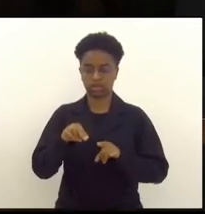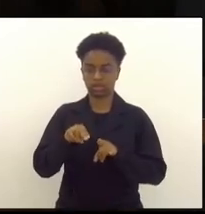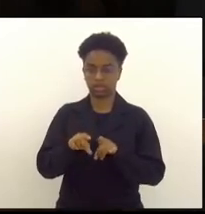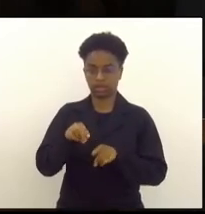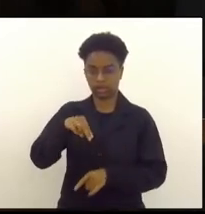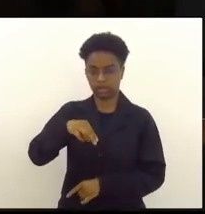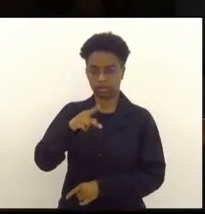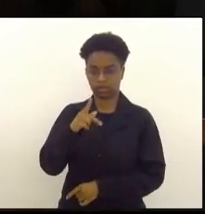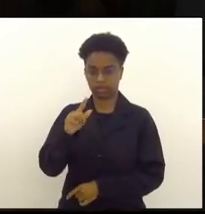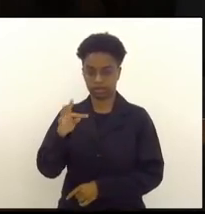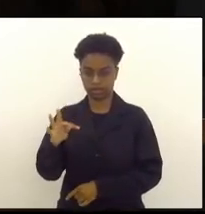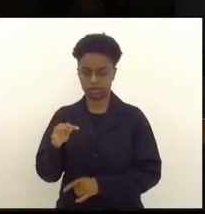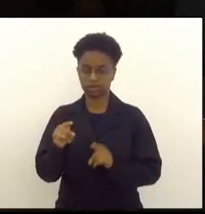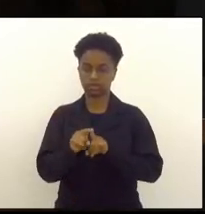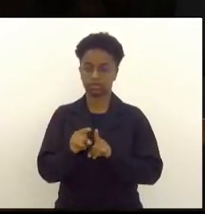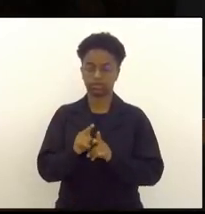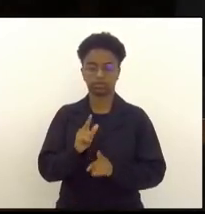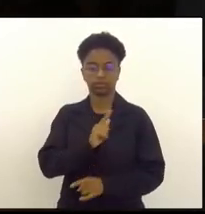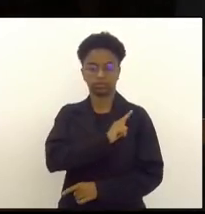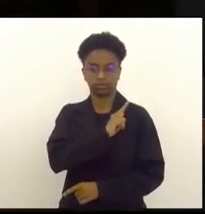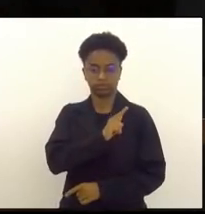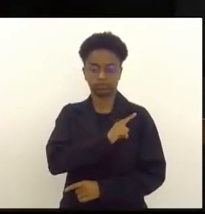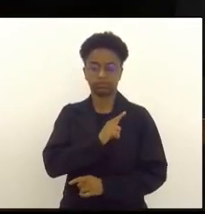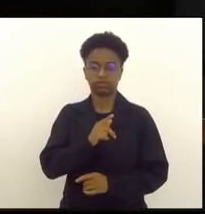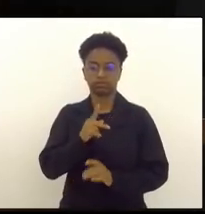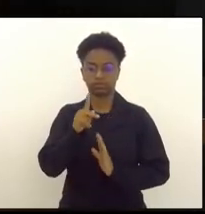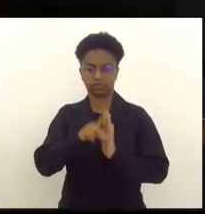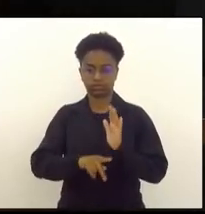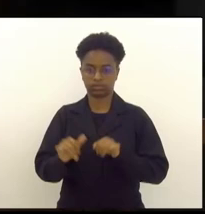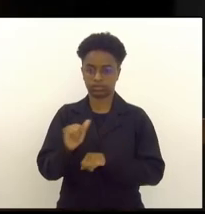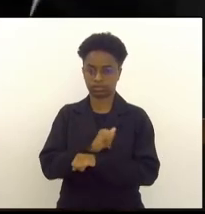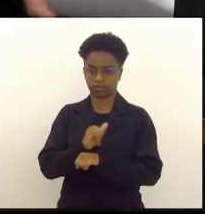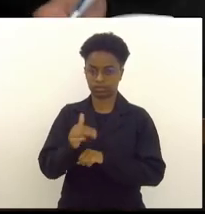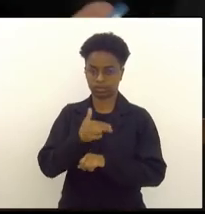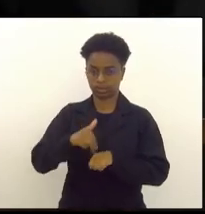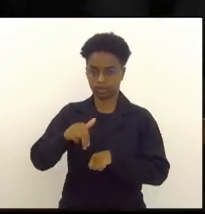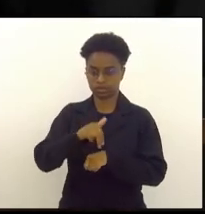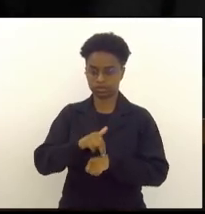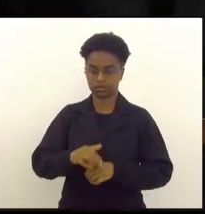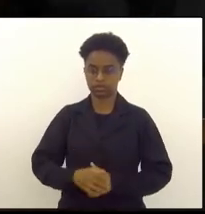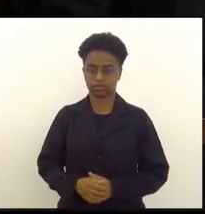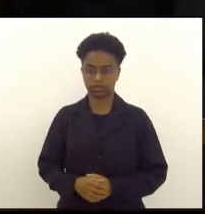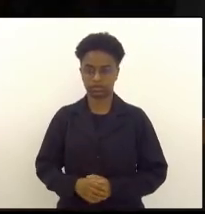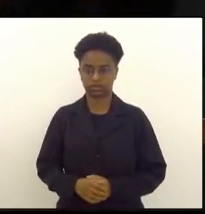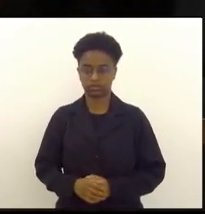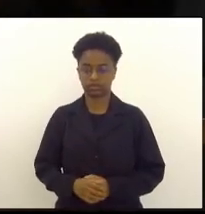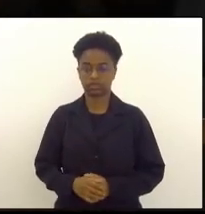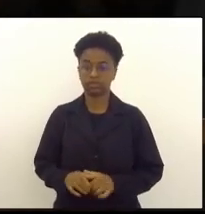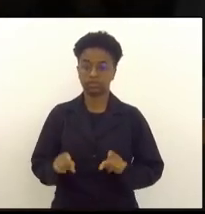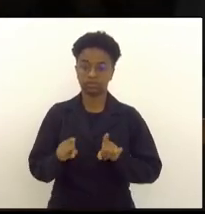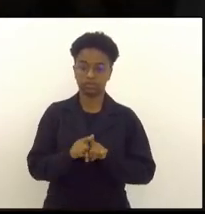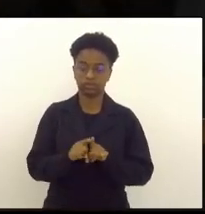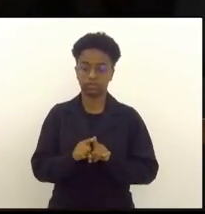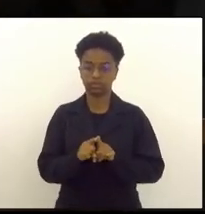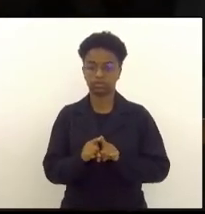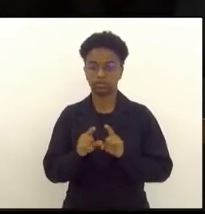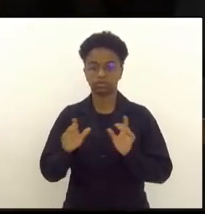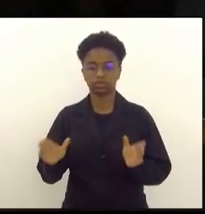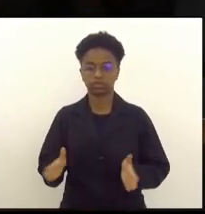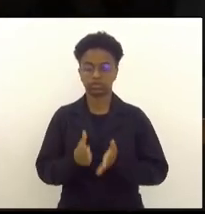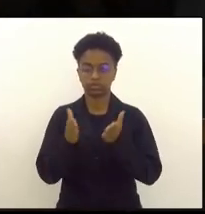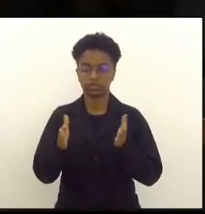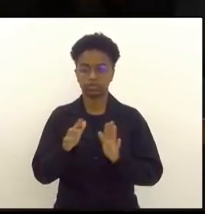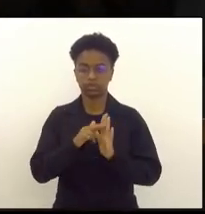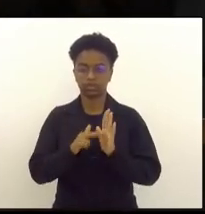Também é gerente dos projetos estratégicos nacionais do CODEMAT e promoção da regularização